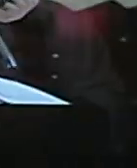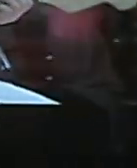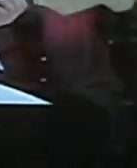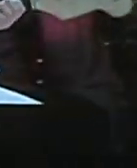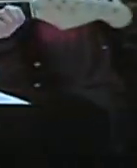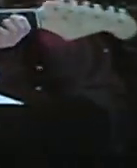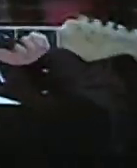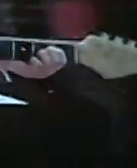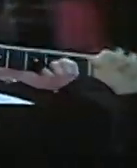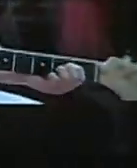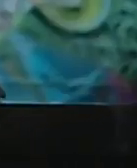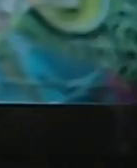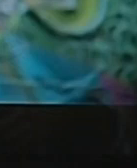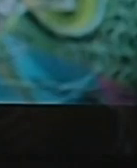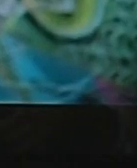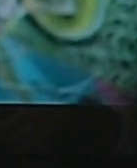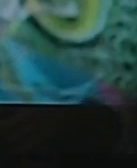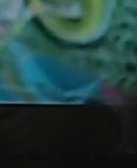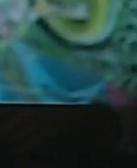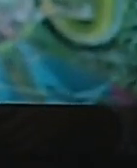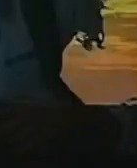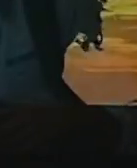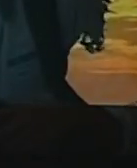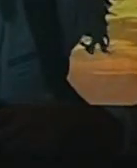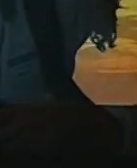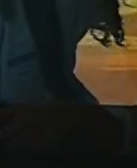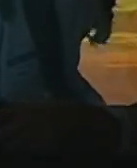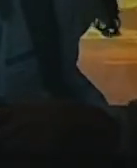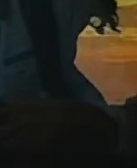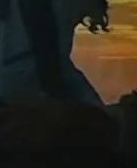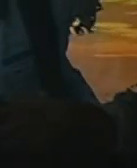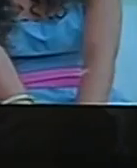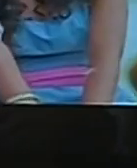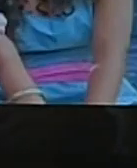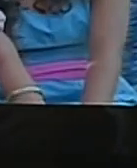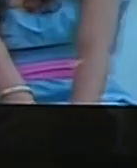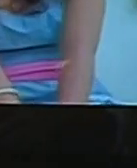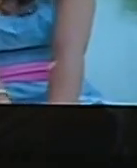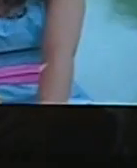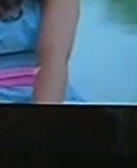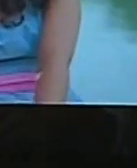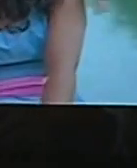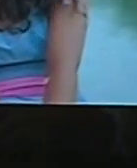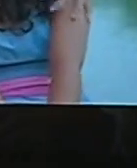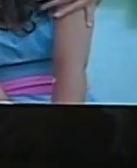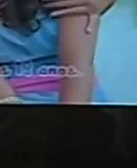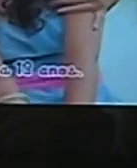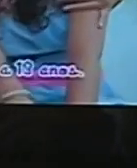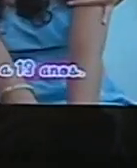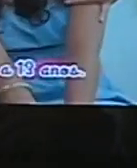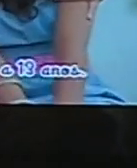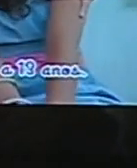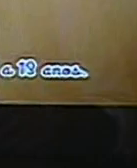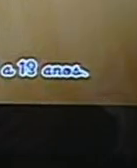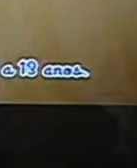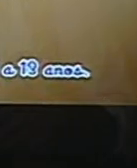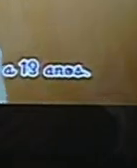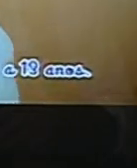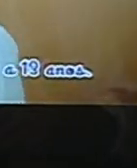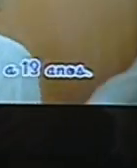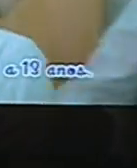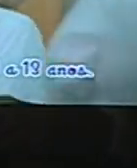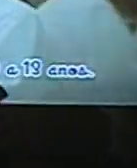prot a partir de março o governo federal disponibilizará a vacina contra o HPV para as meninas de 11 a 13